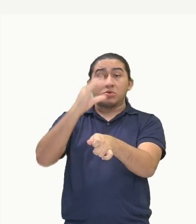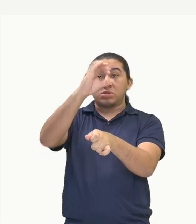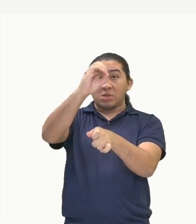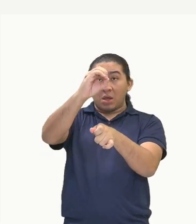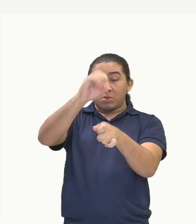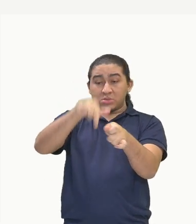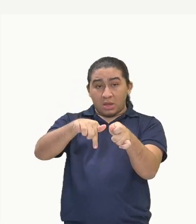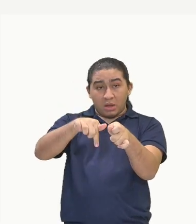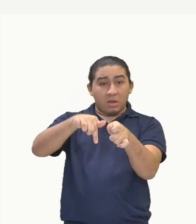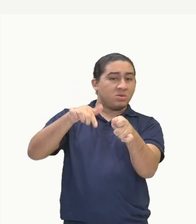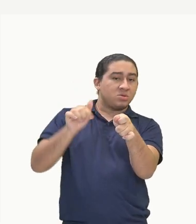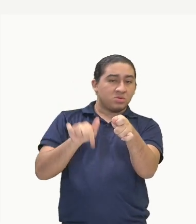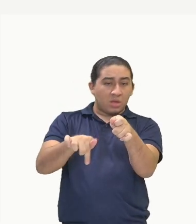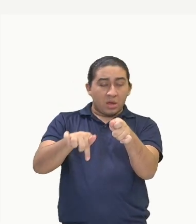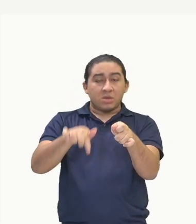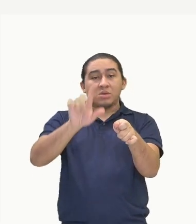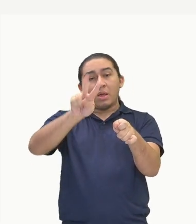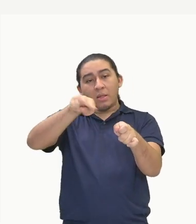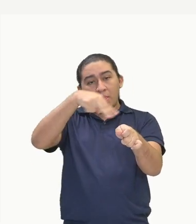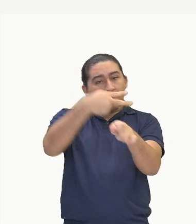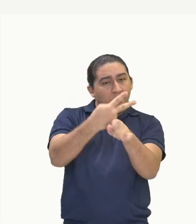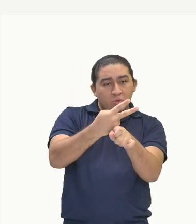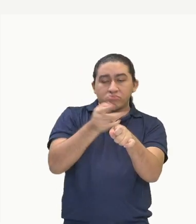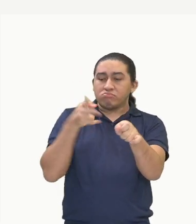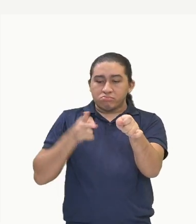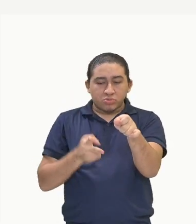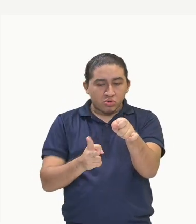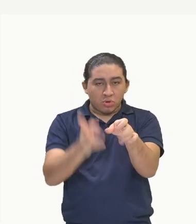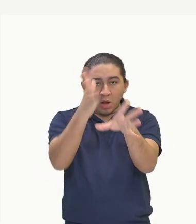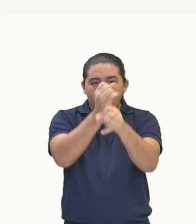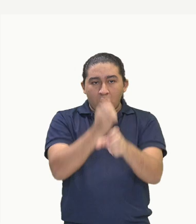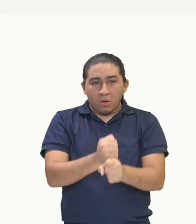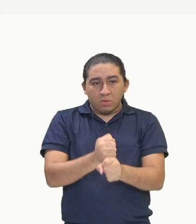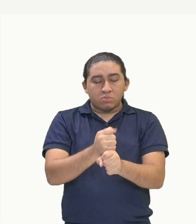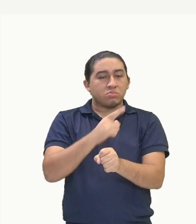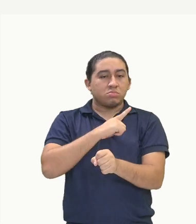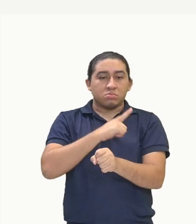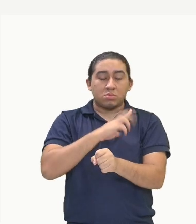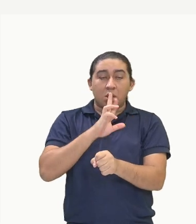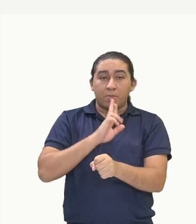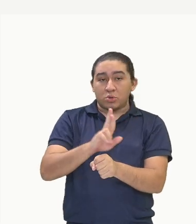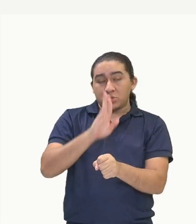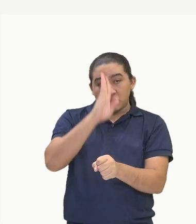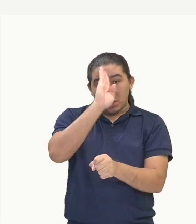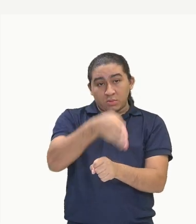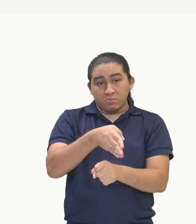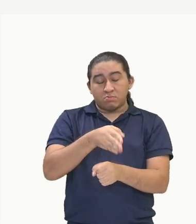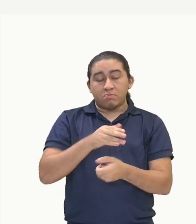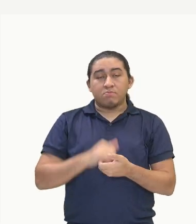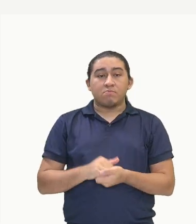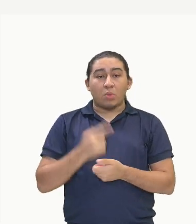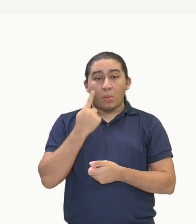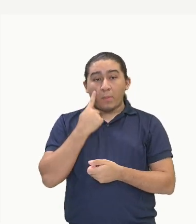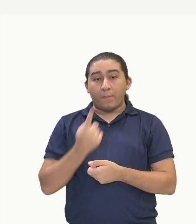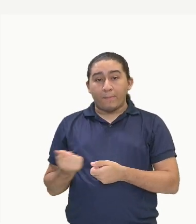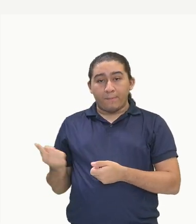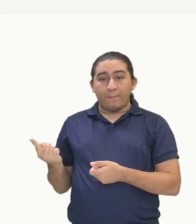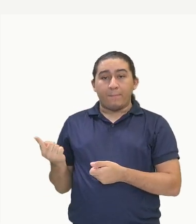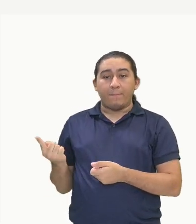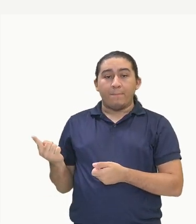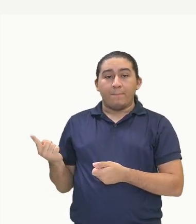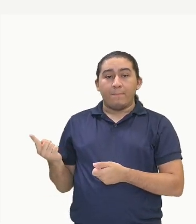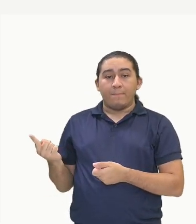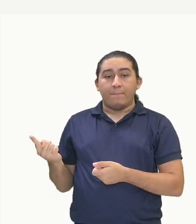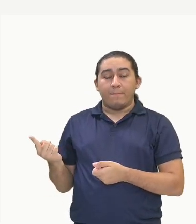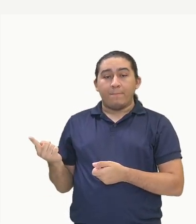dá quanto? 13, subiu 1, né? 6 mais 1, 7, mais 9, 16, subiu 1 novamente. 5 mais 1, 6. Tá